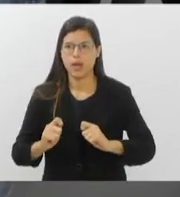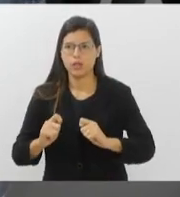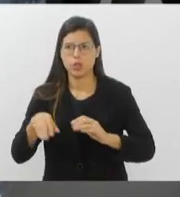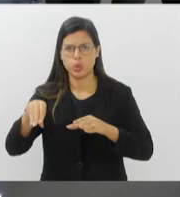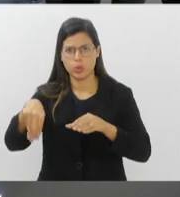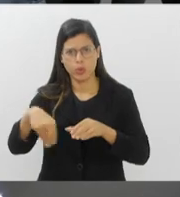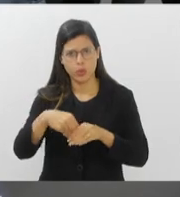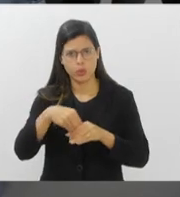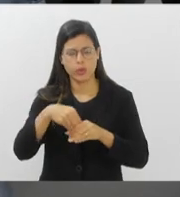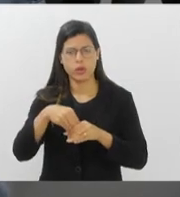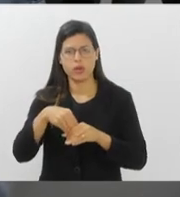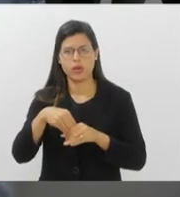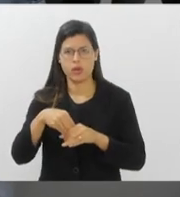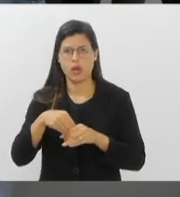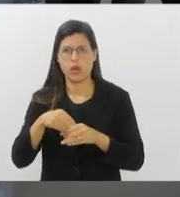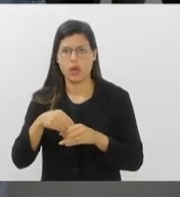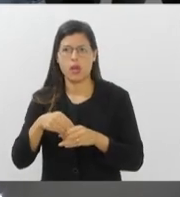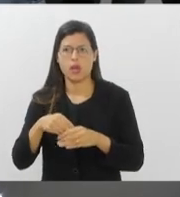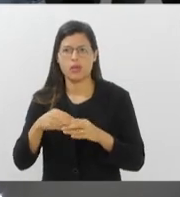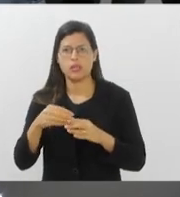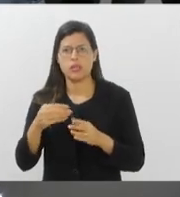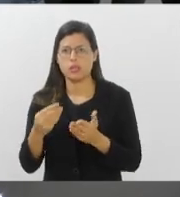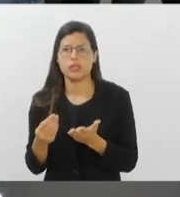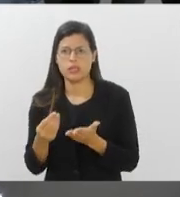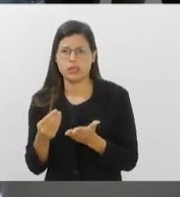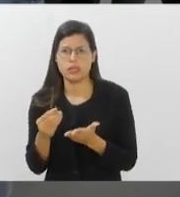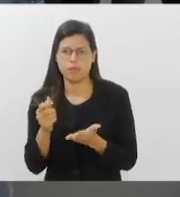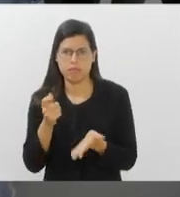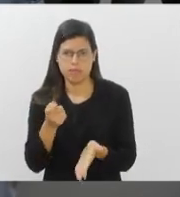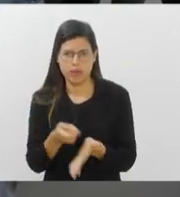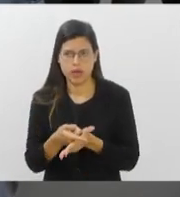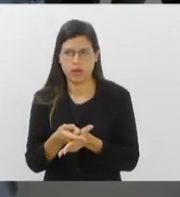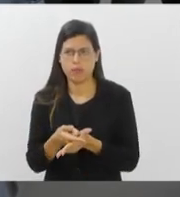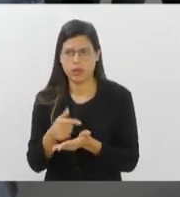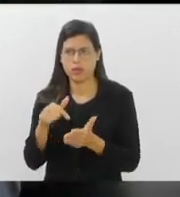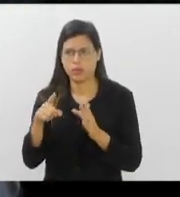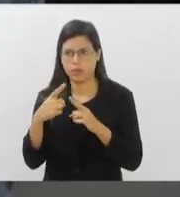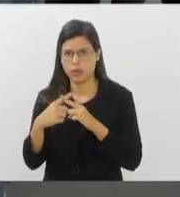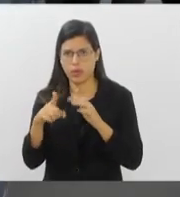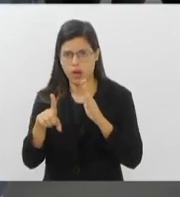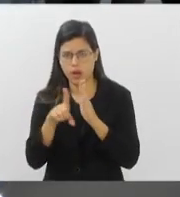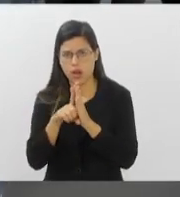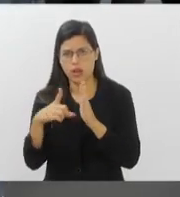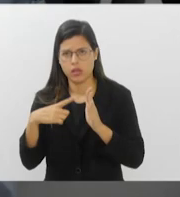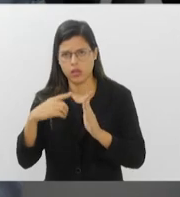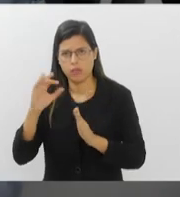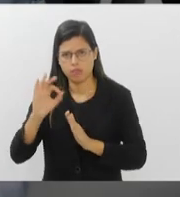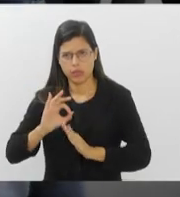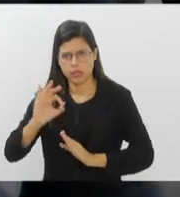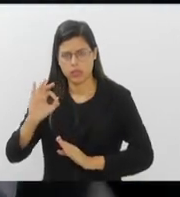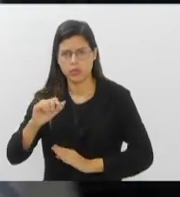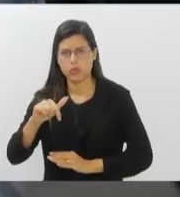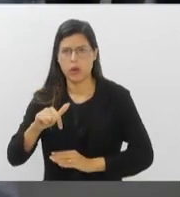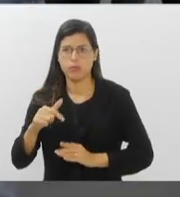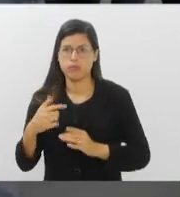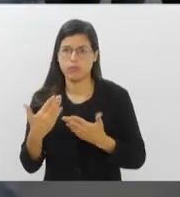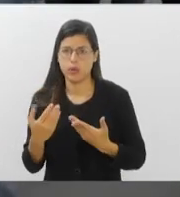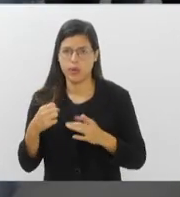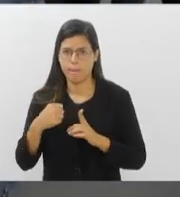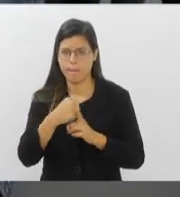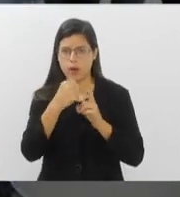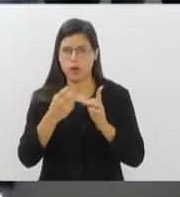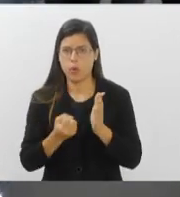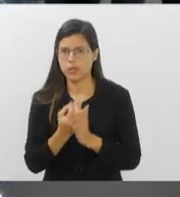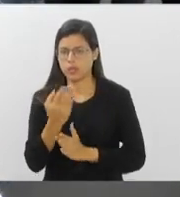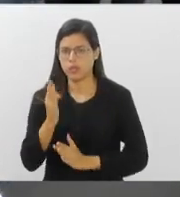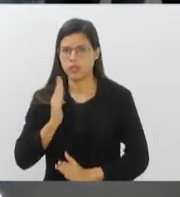incluir essa contribuição que a legislação está prevendo em termos percentuais, e o impacto, então, ele se dá dentro do próprio número de bolsas. Ele não